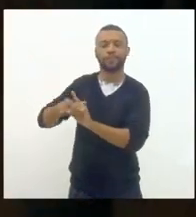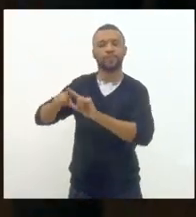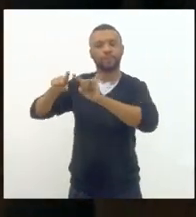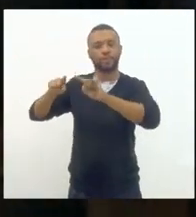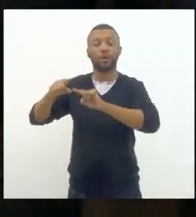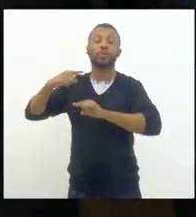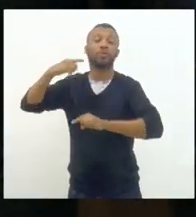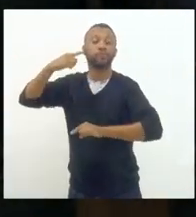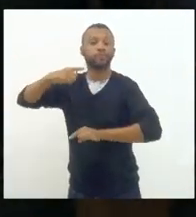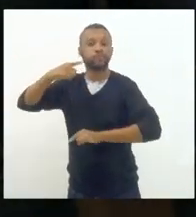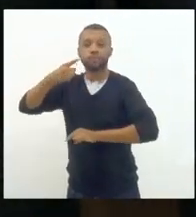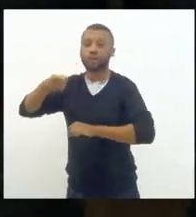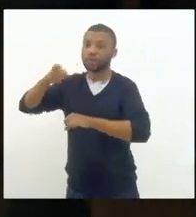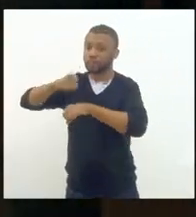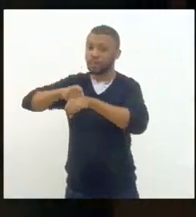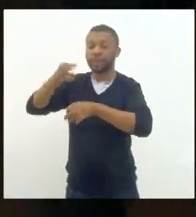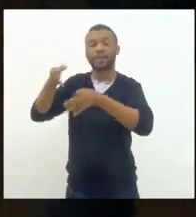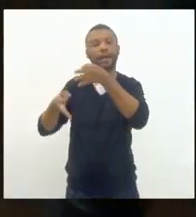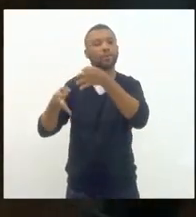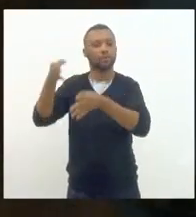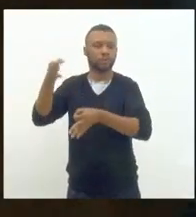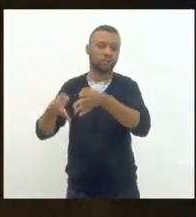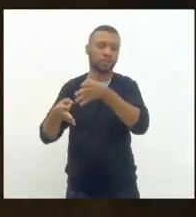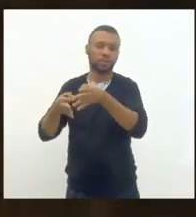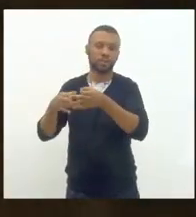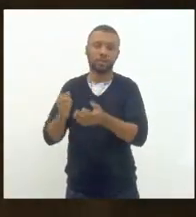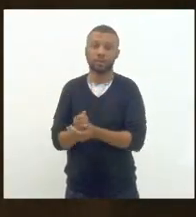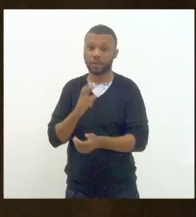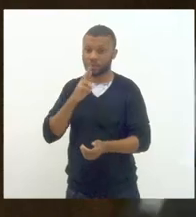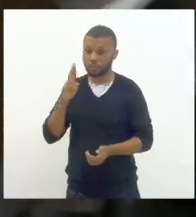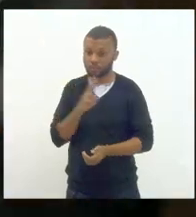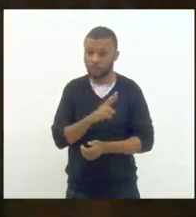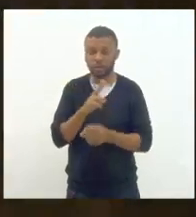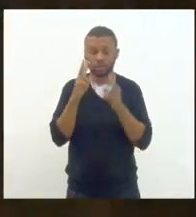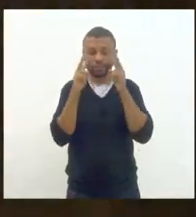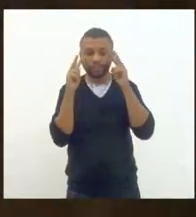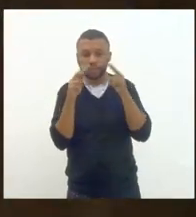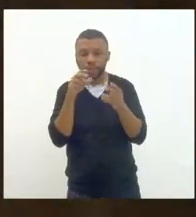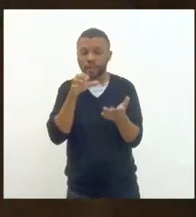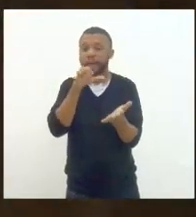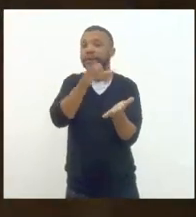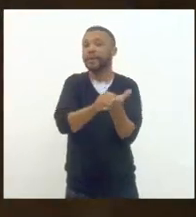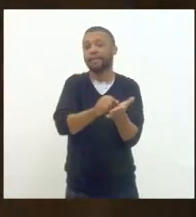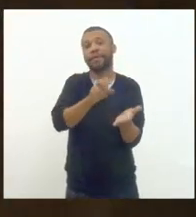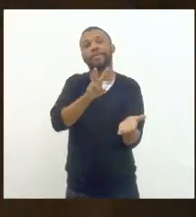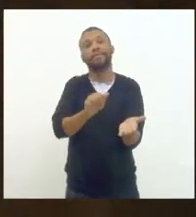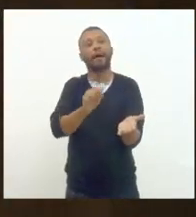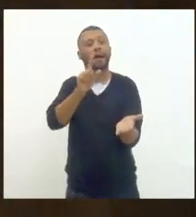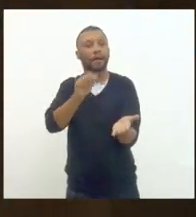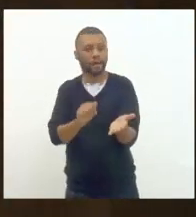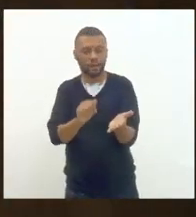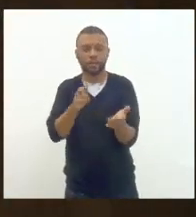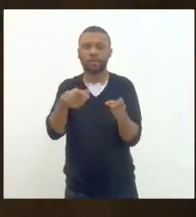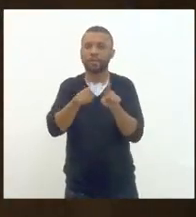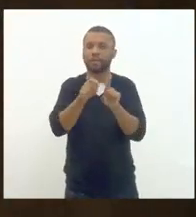administração da justiça, o que resulta no reconhecimento da reserva geralmente,